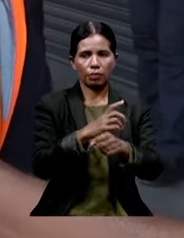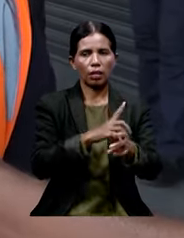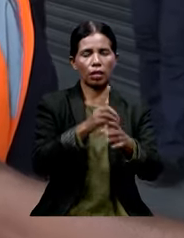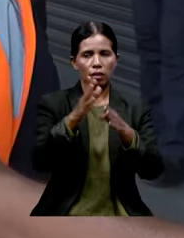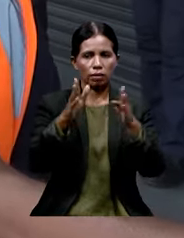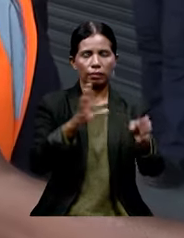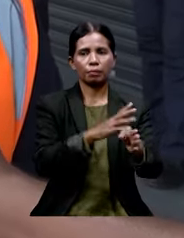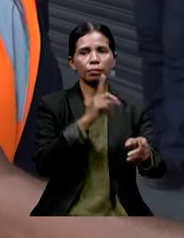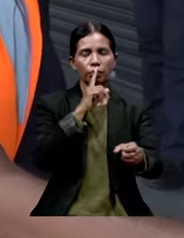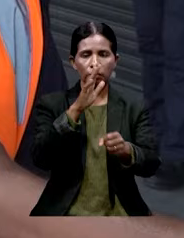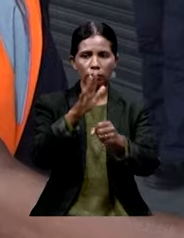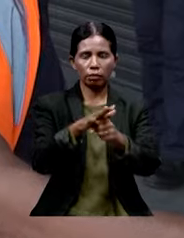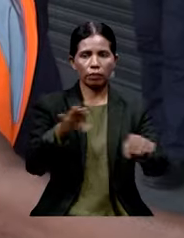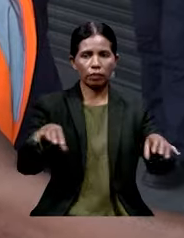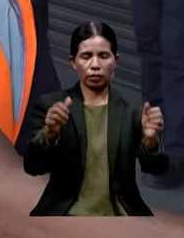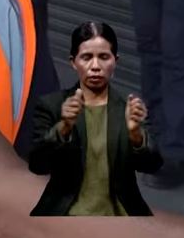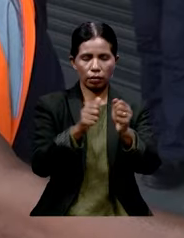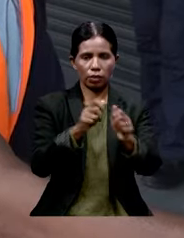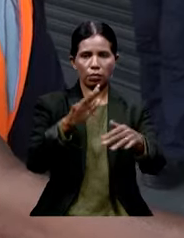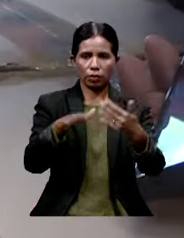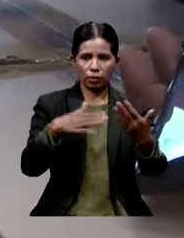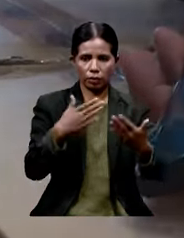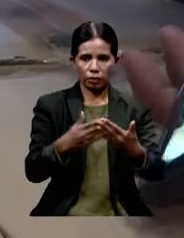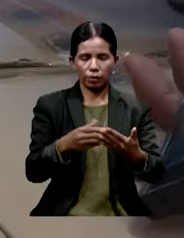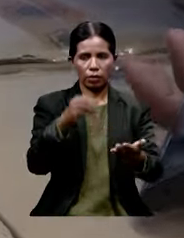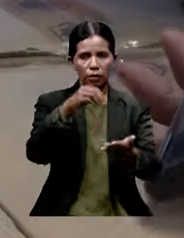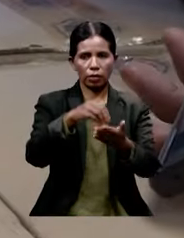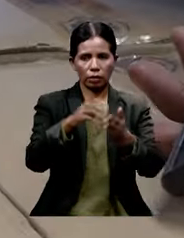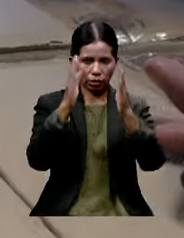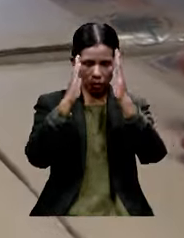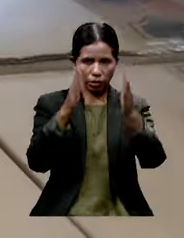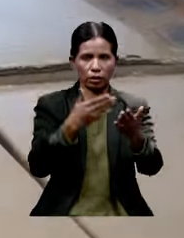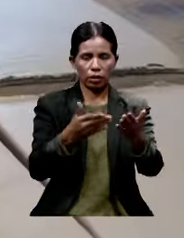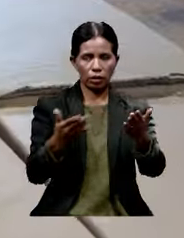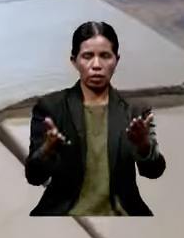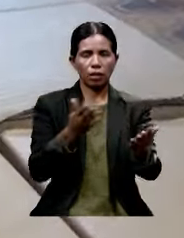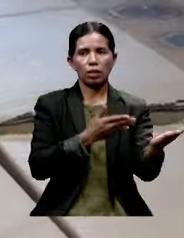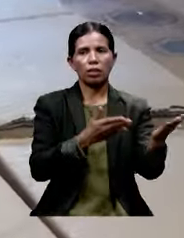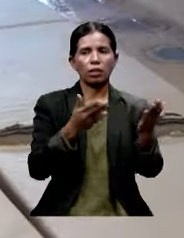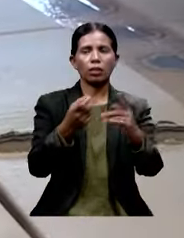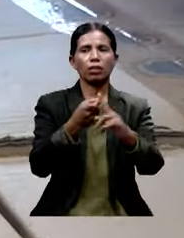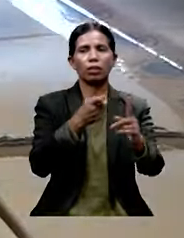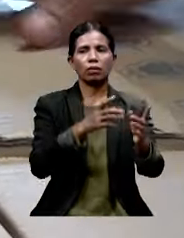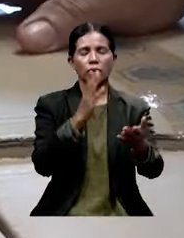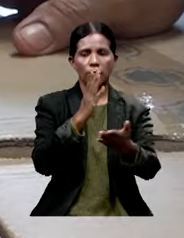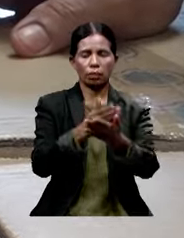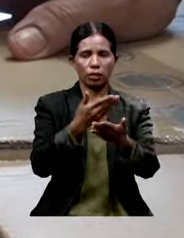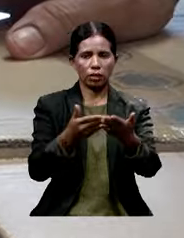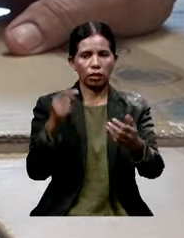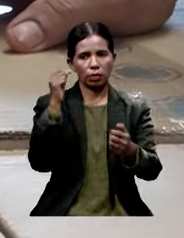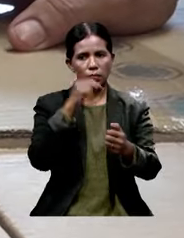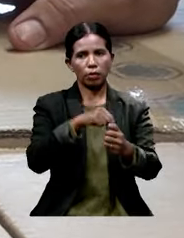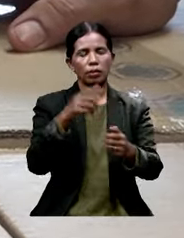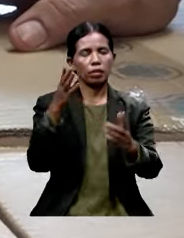Porto Tibar promete se coordena ho entidade sotu atu tau atenção ba sasang nebe tama sai porto ho di prevene sasang falso tama